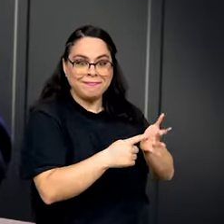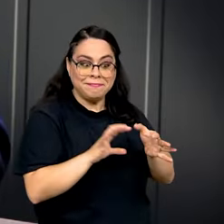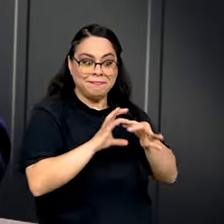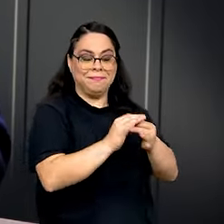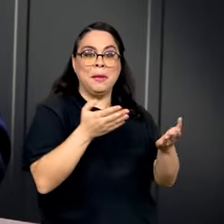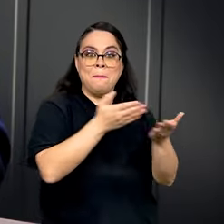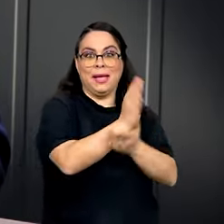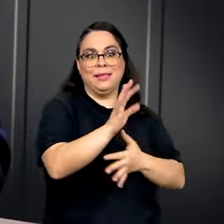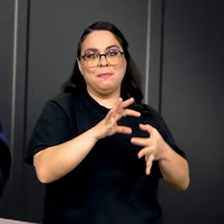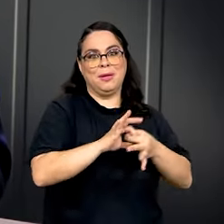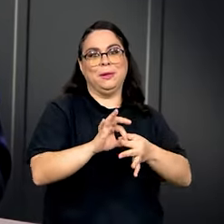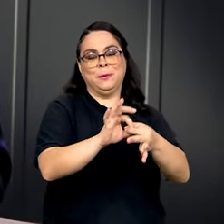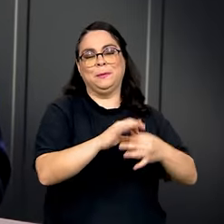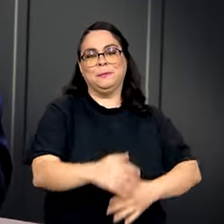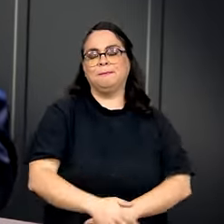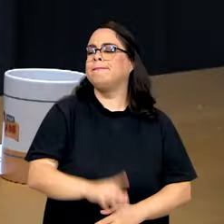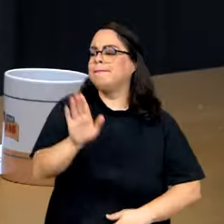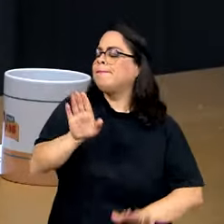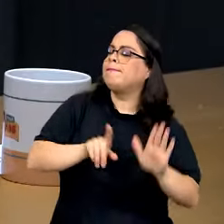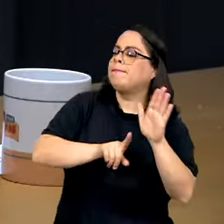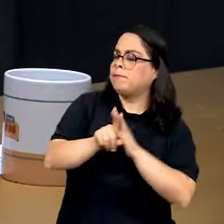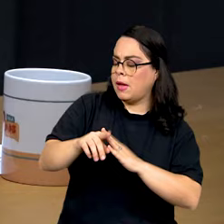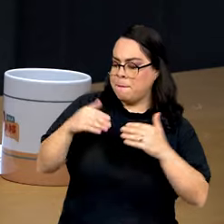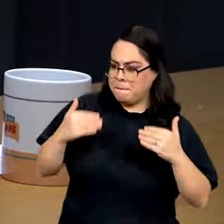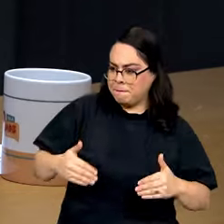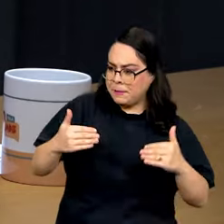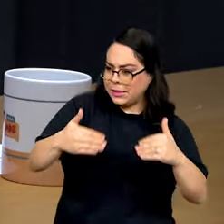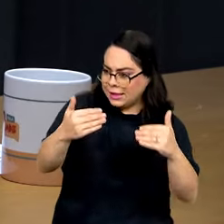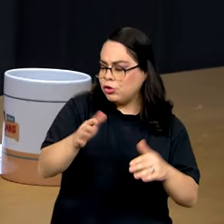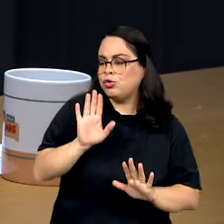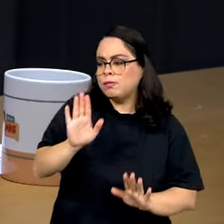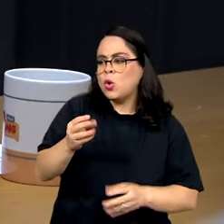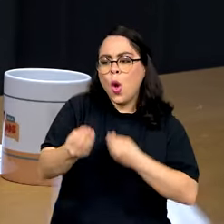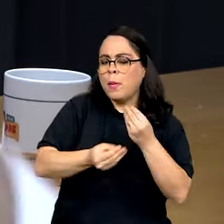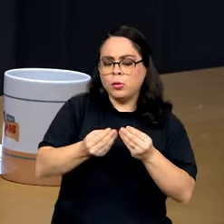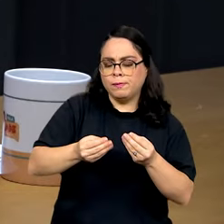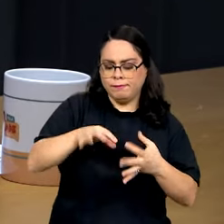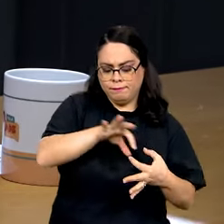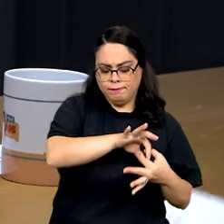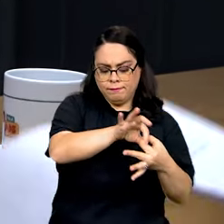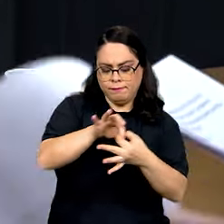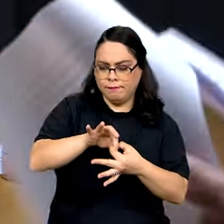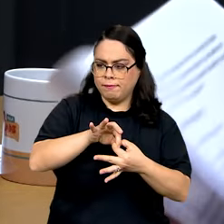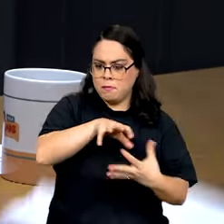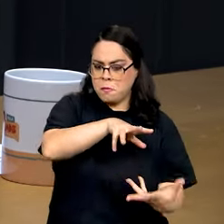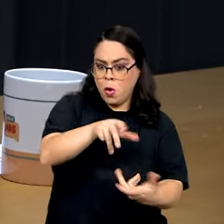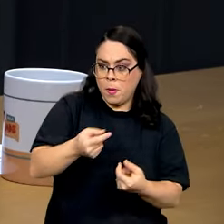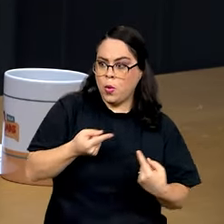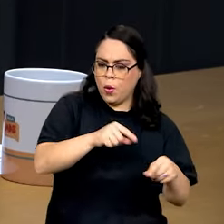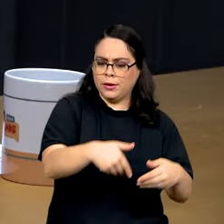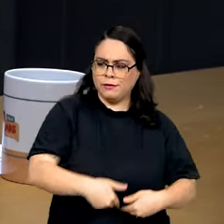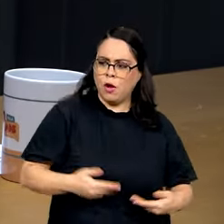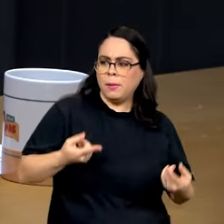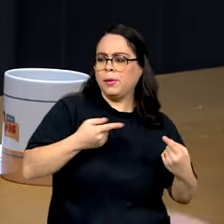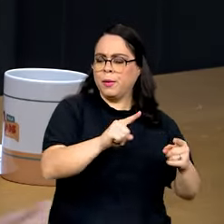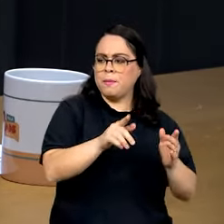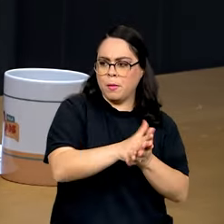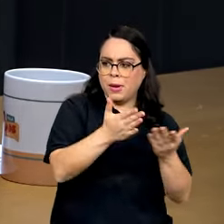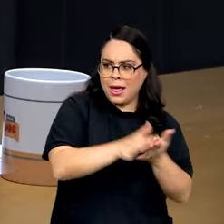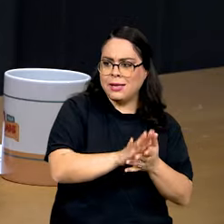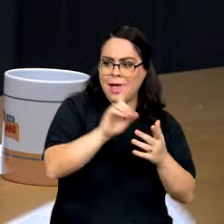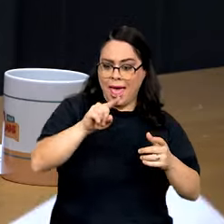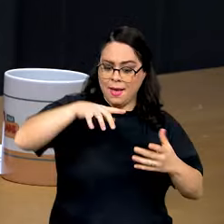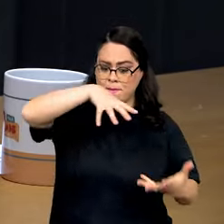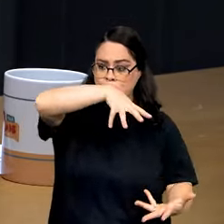participando dessa aliança Ministro e a construção de um instrumento internacional com uma aliança Global né contra a fome e a pobreza é um